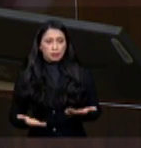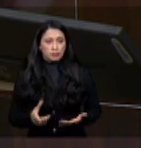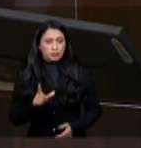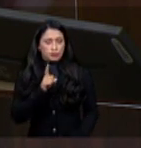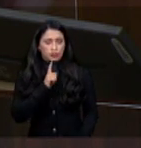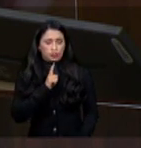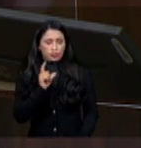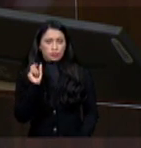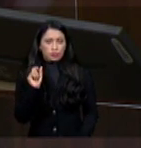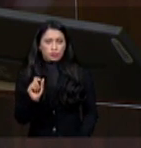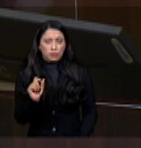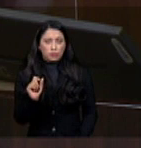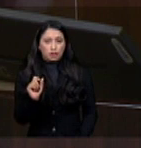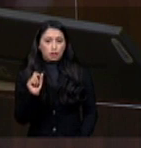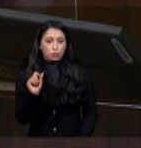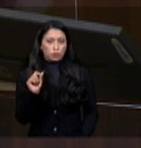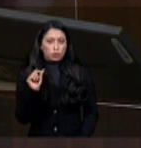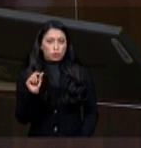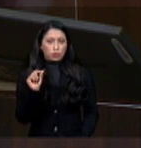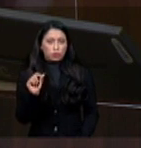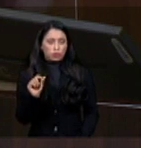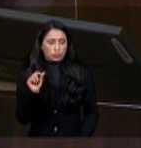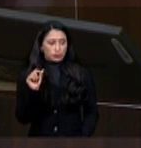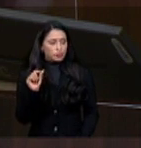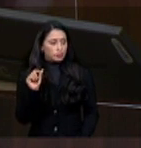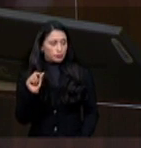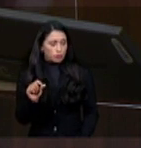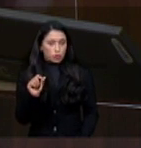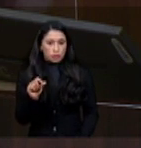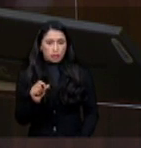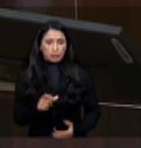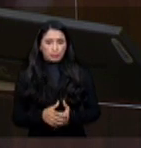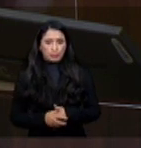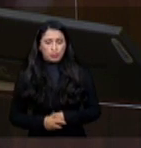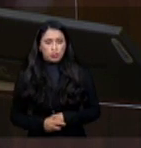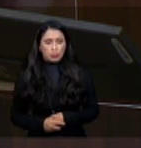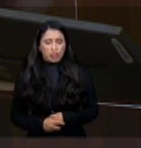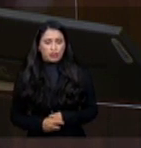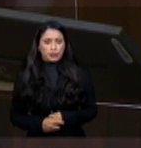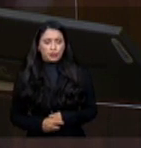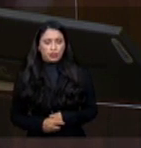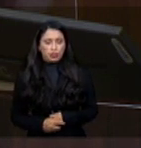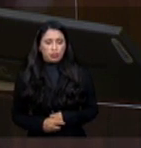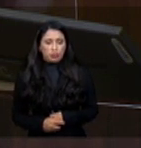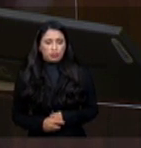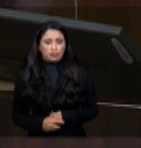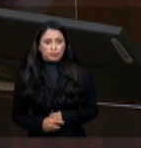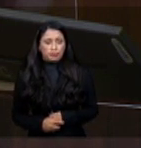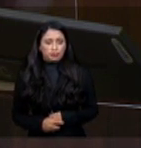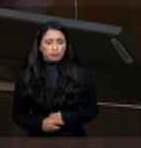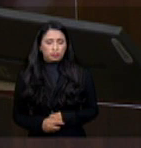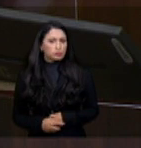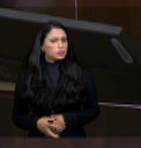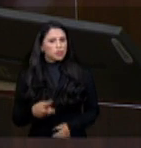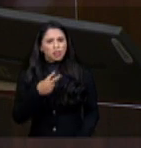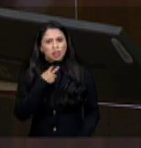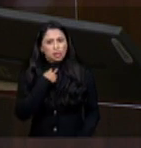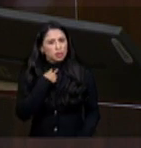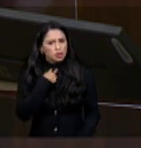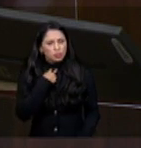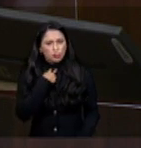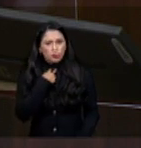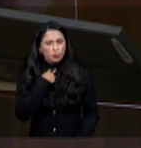são avanços que temos que aplaudir reconhecer e incrementar e não podemos ir mas não podemos